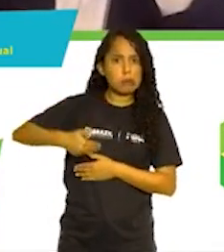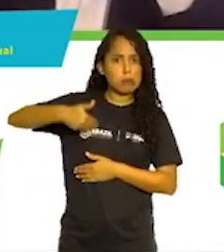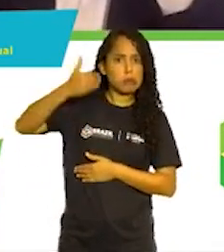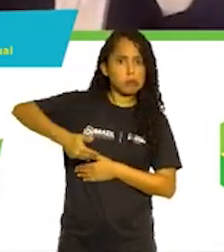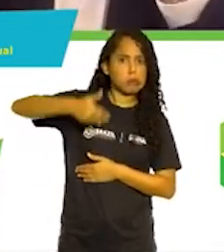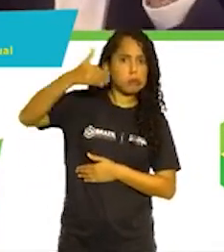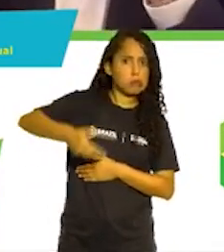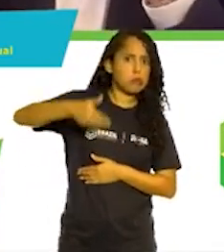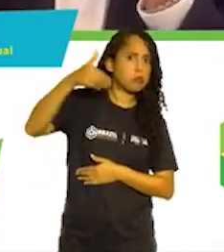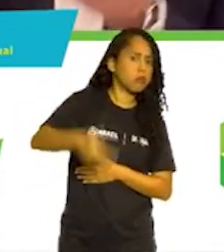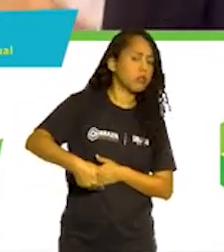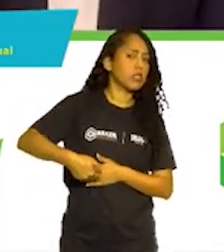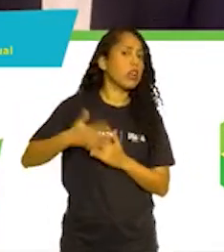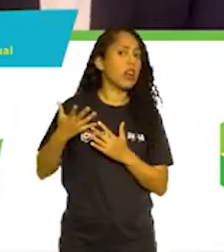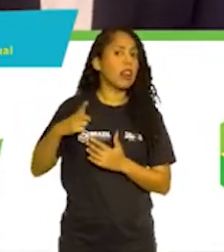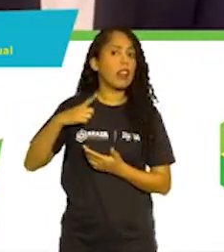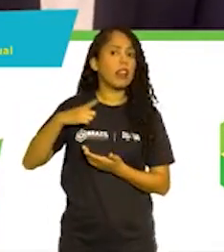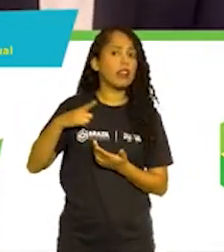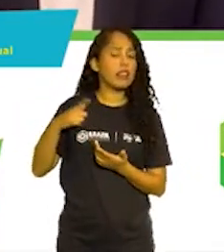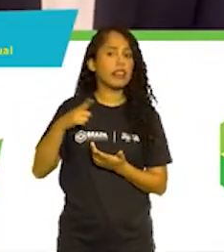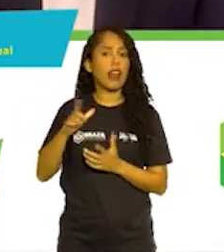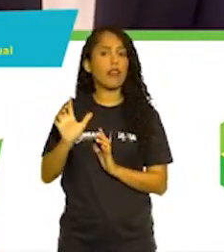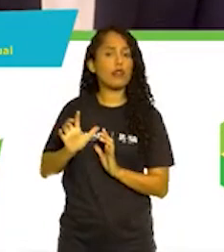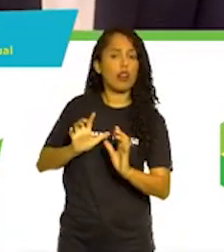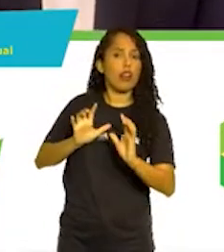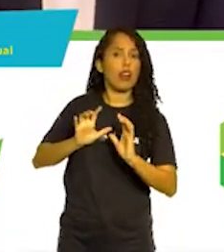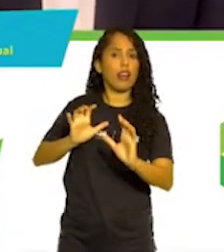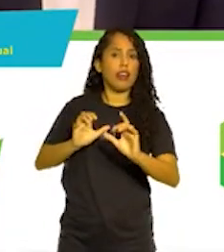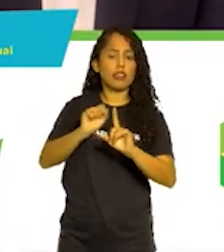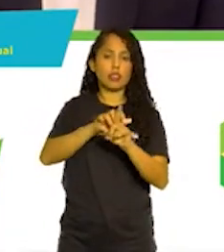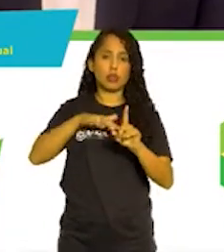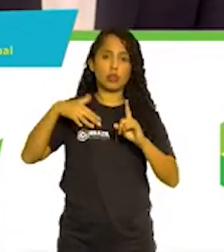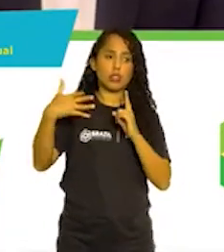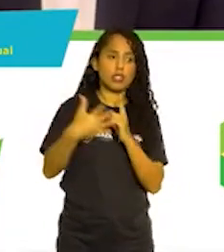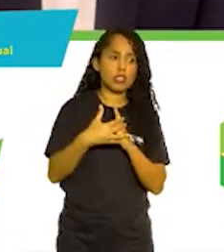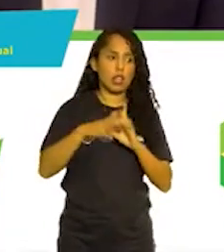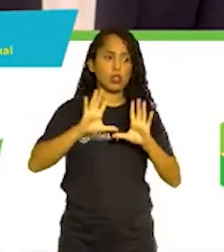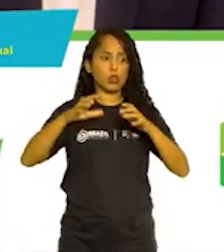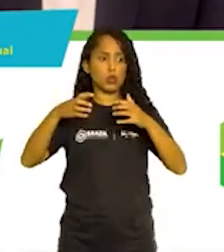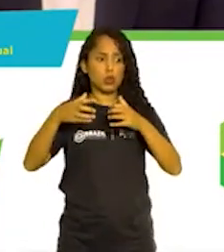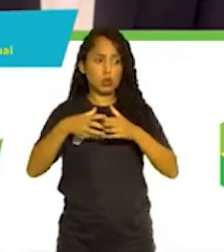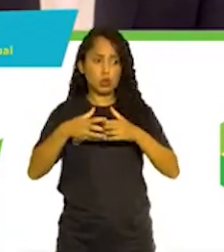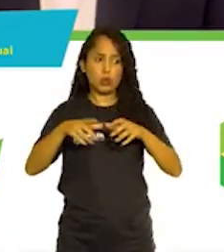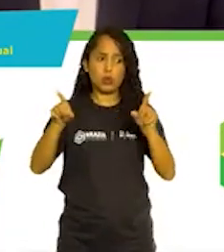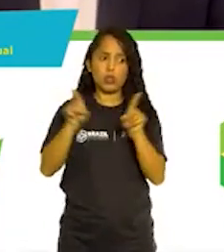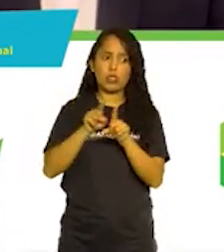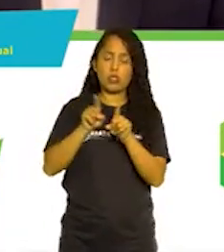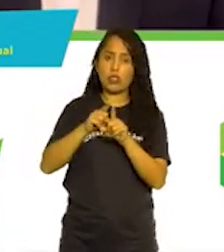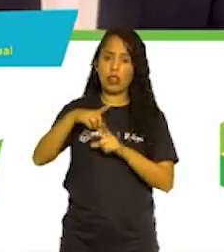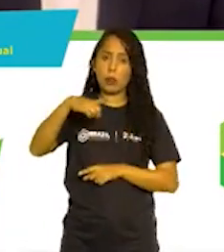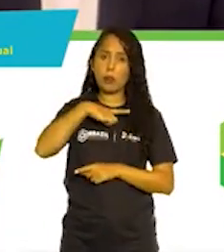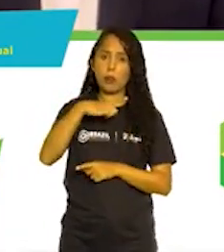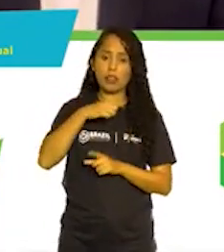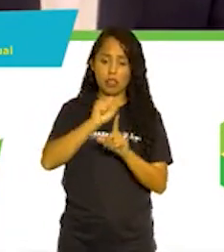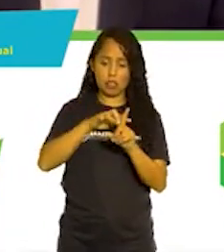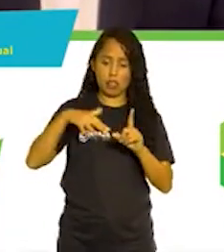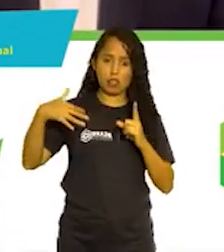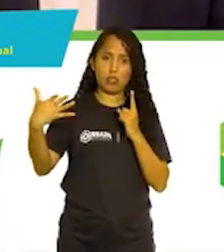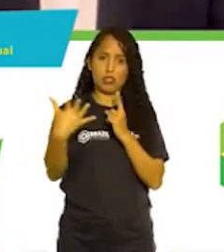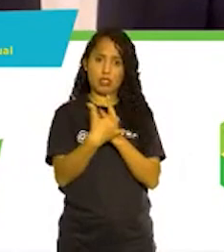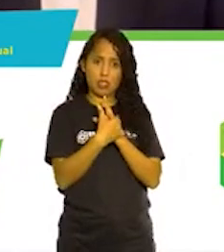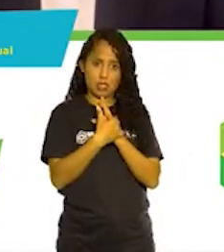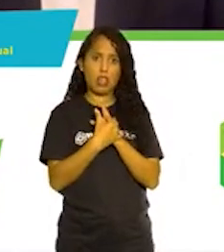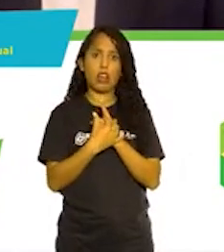uma influência da sociedade, dos grupos de interesses da sociedade na alocação